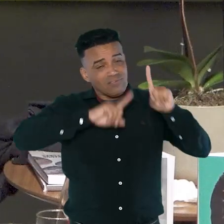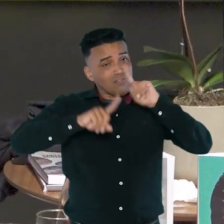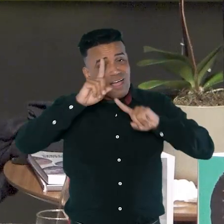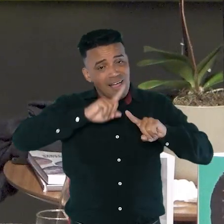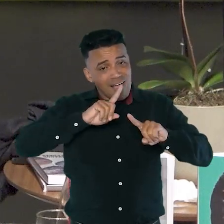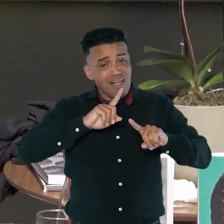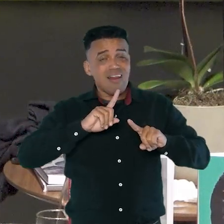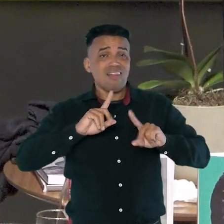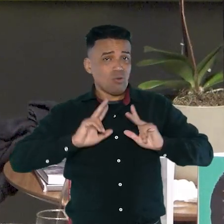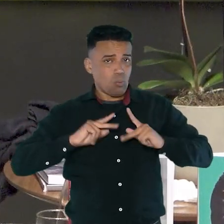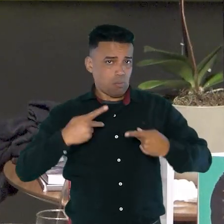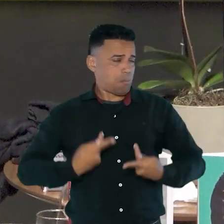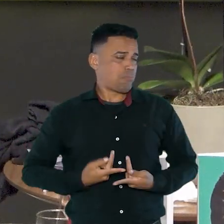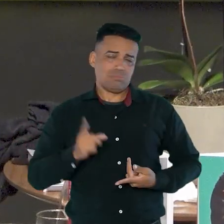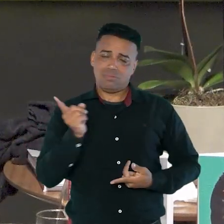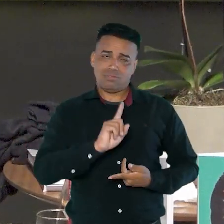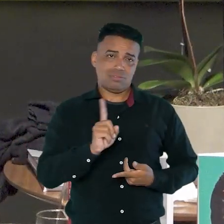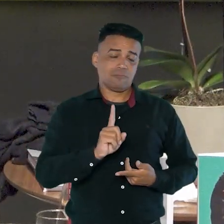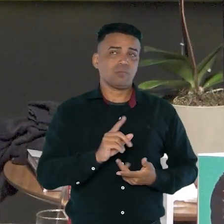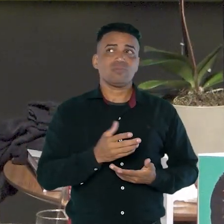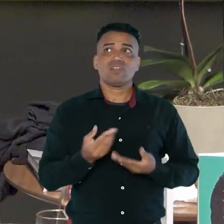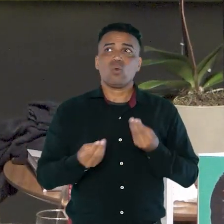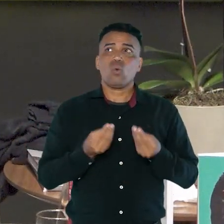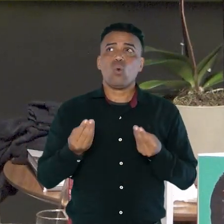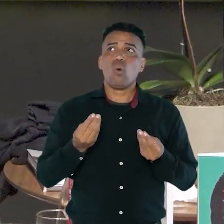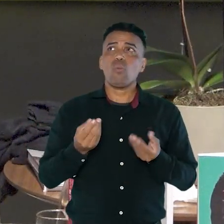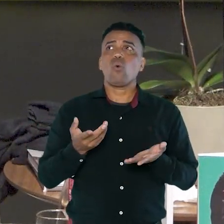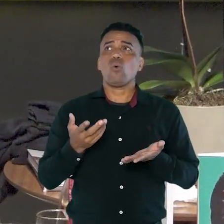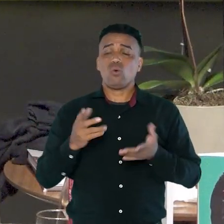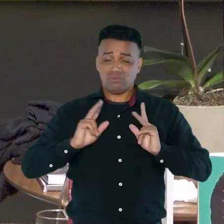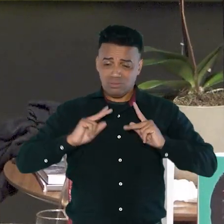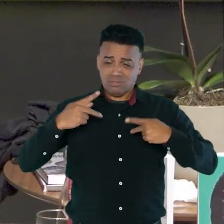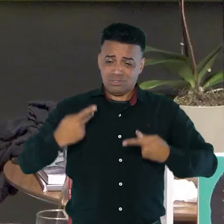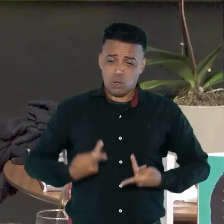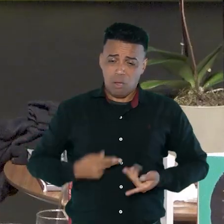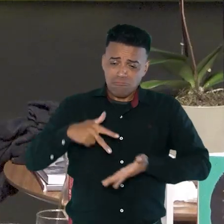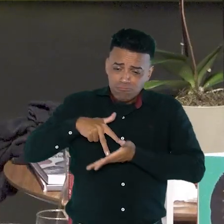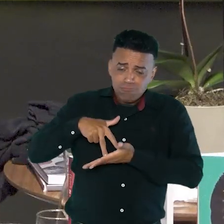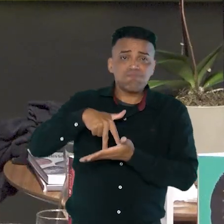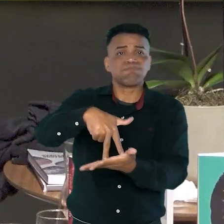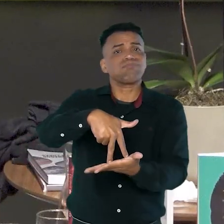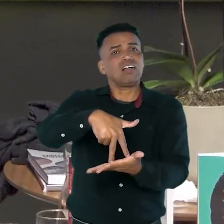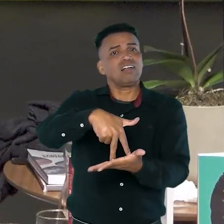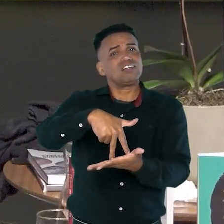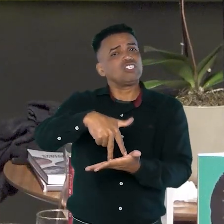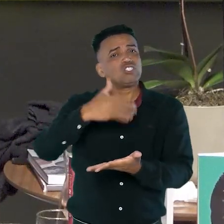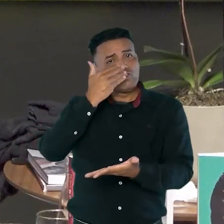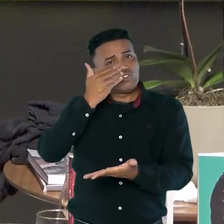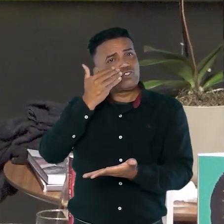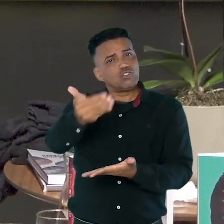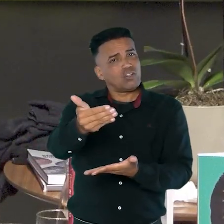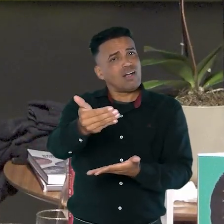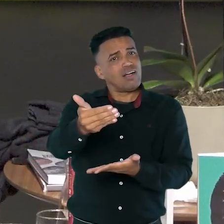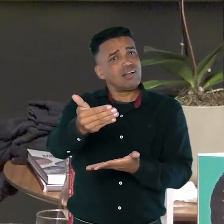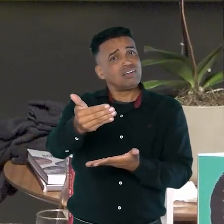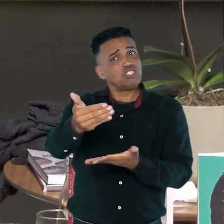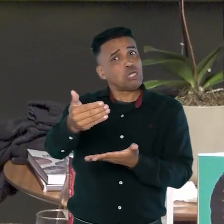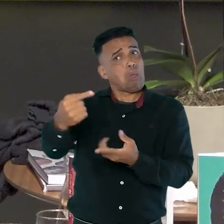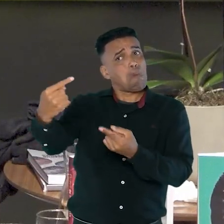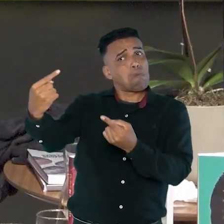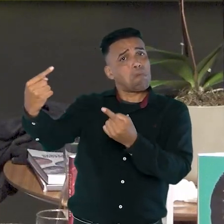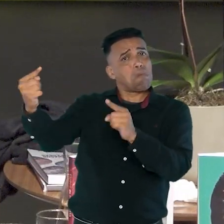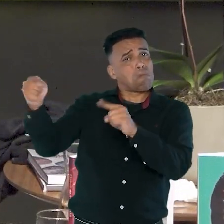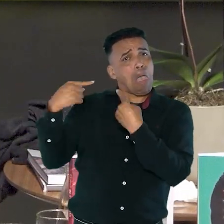sobre fracassos, mas como que a gente se põe como ser humano diante das coisas que nos